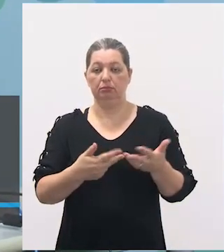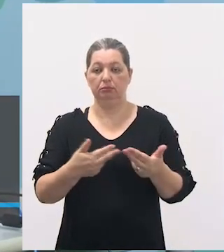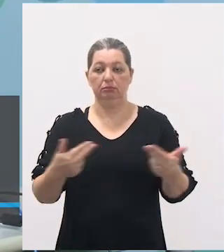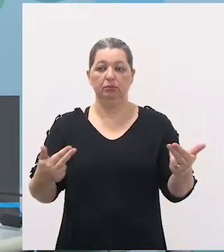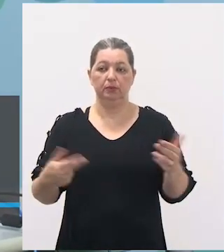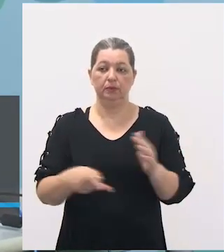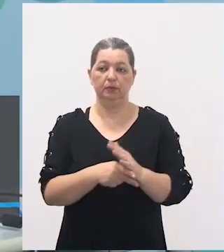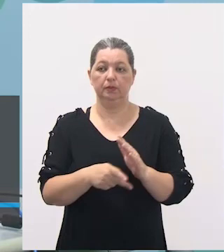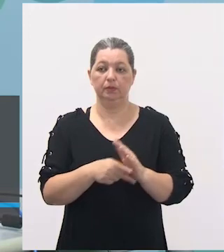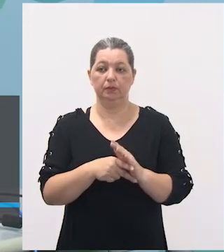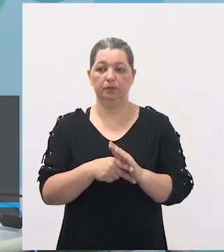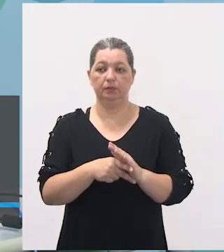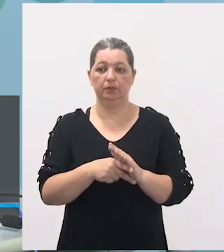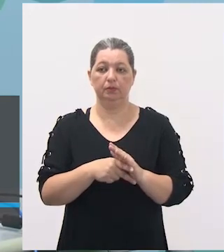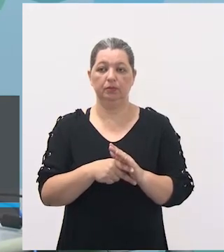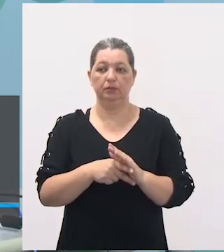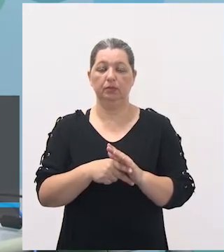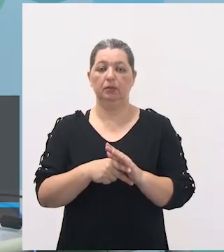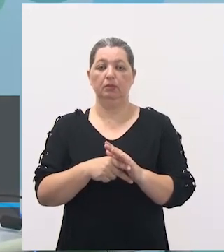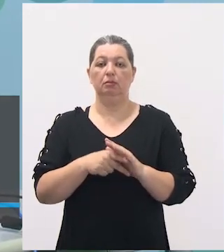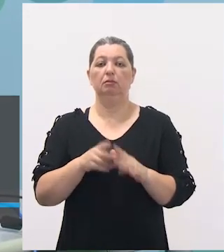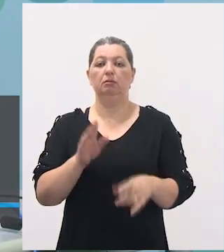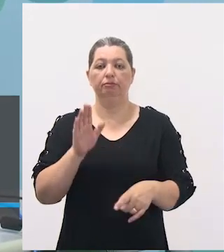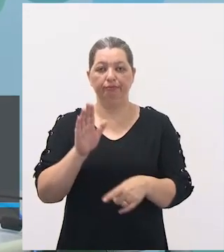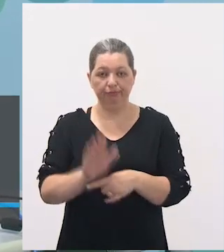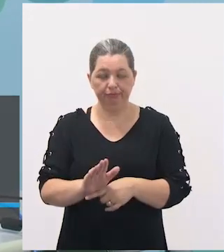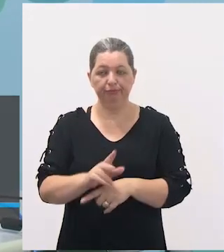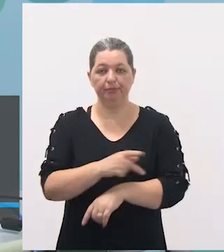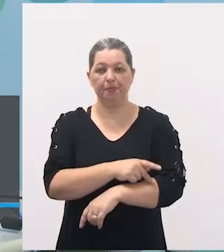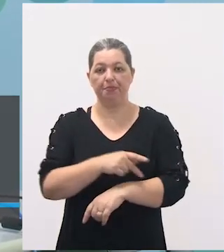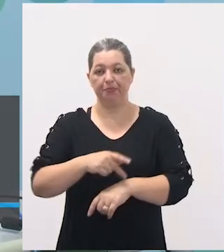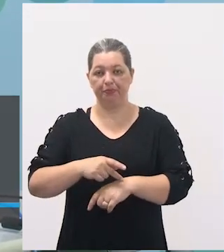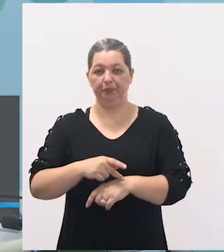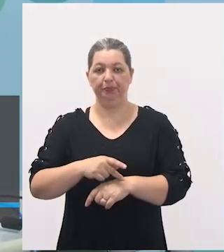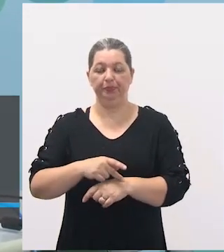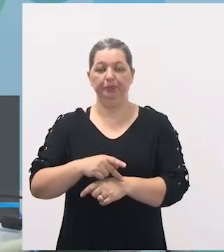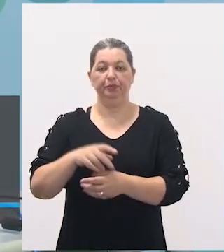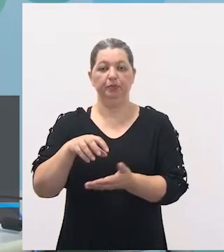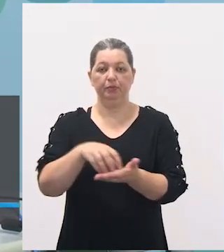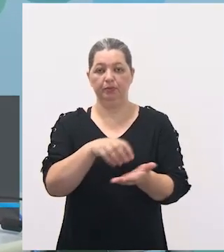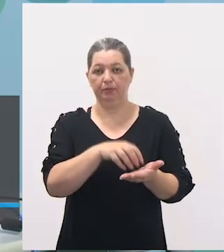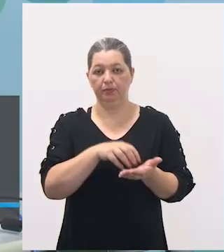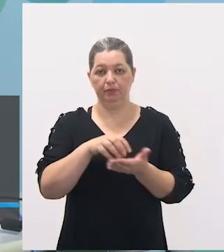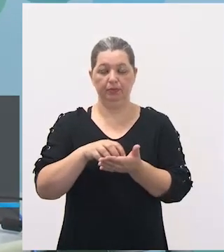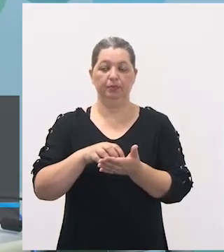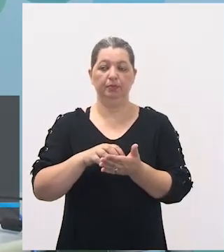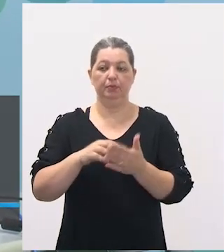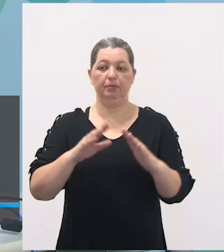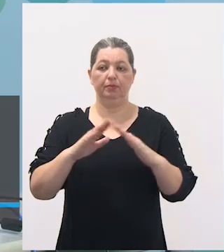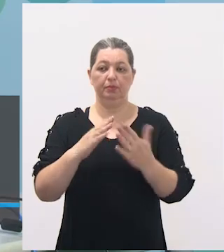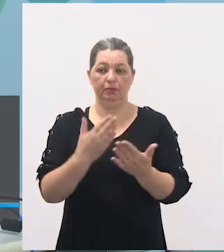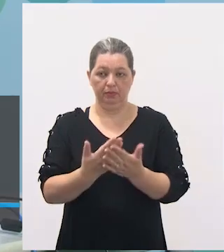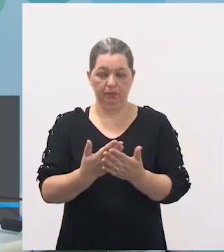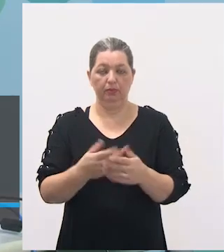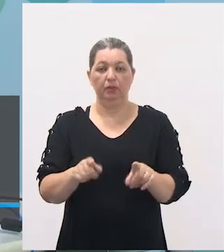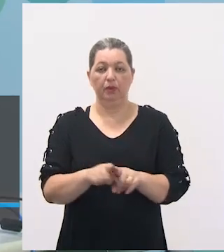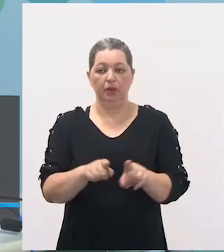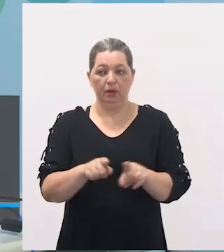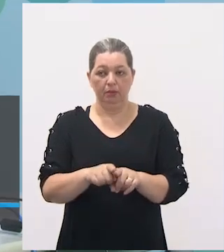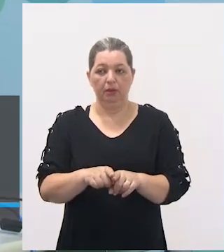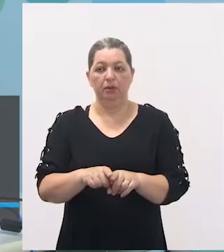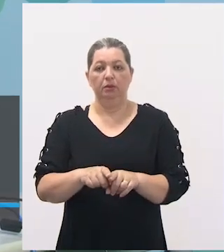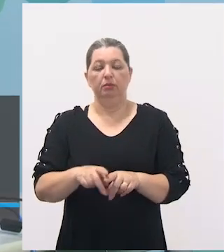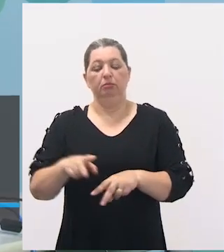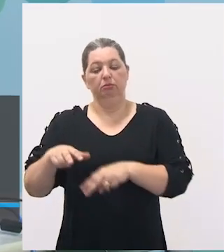finalidade subsidiar as ações pedagógicas nas unidades escolares, também retomar o objetivo das